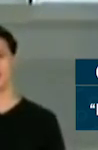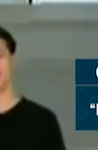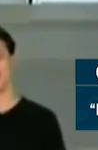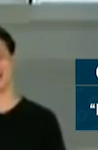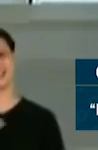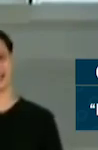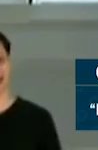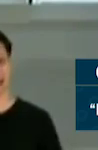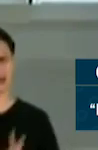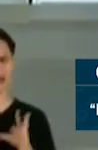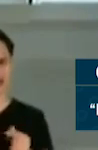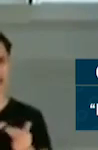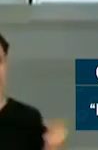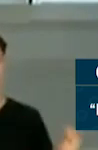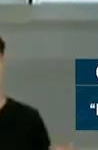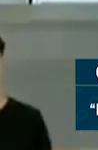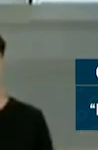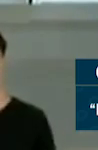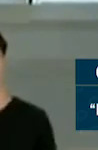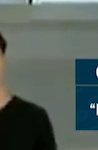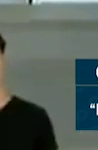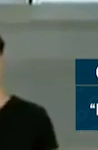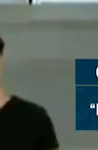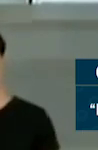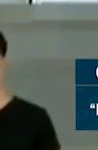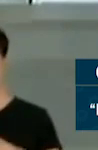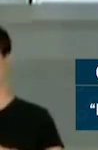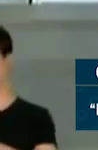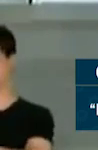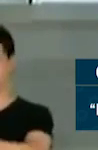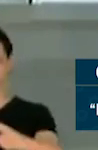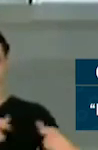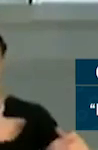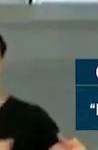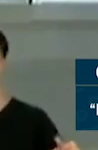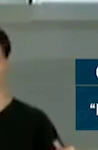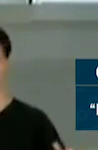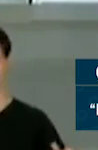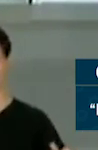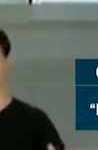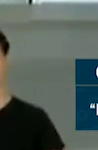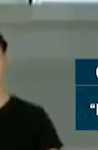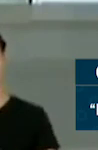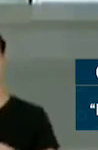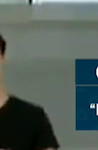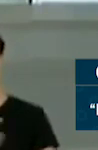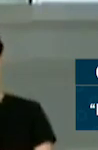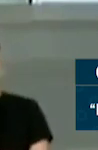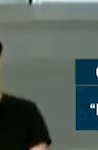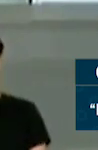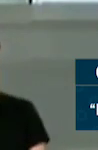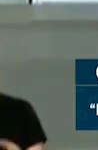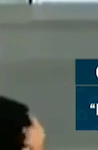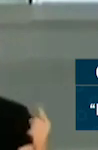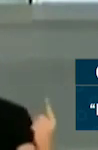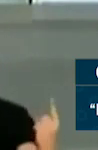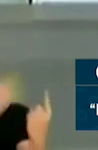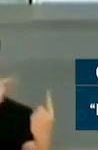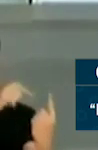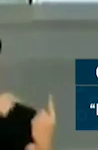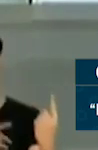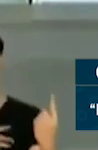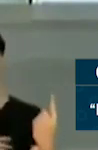em todos os cantos do governo. Intocável perante o presidente Bolsonaro,